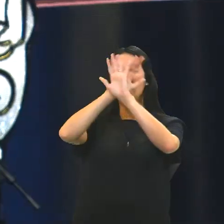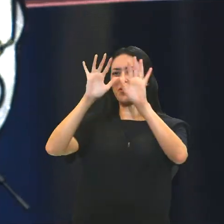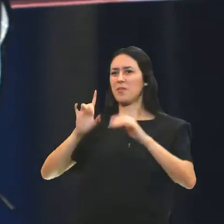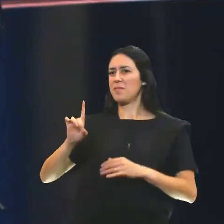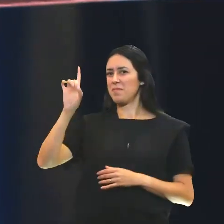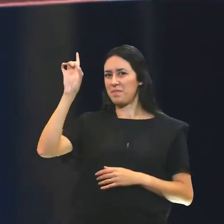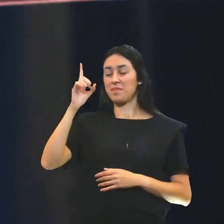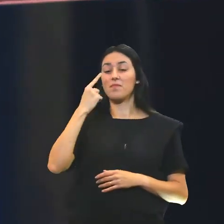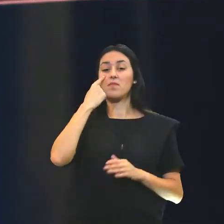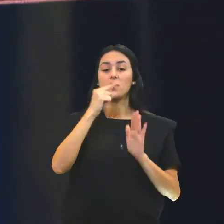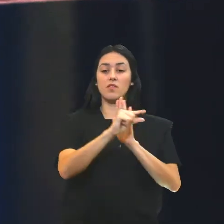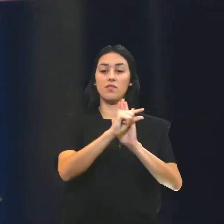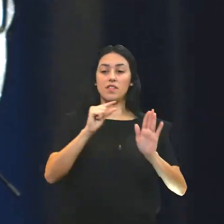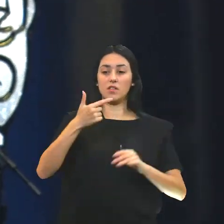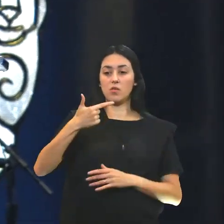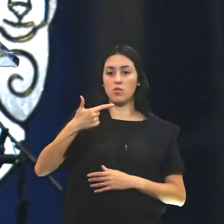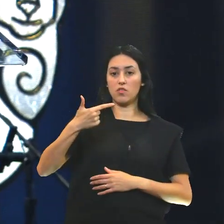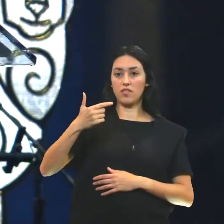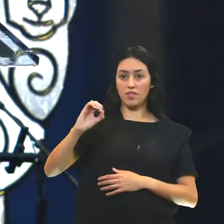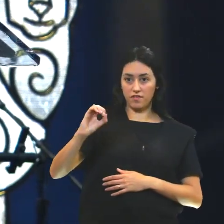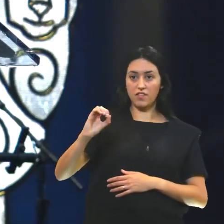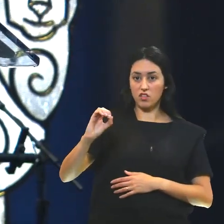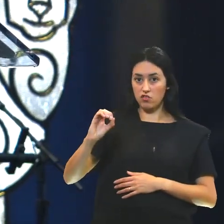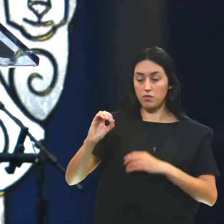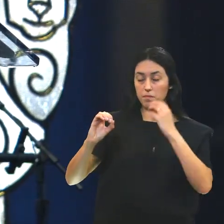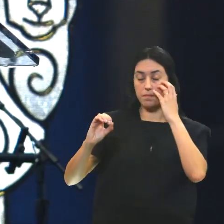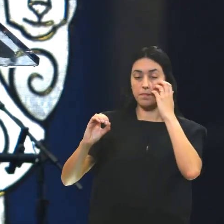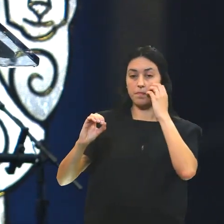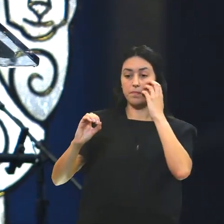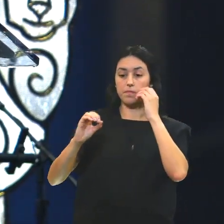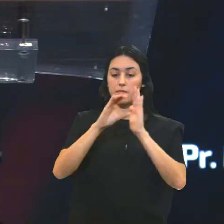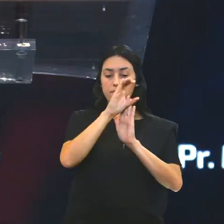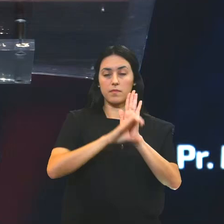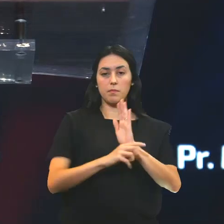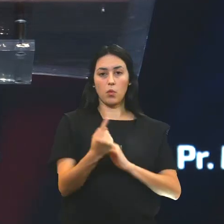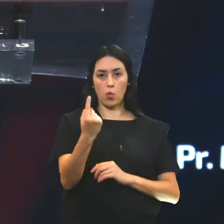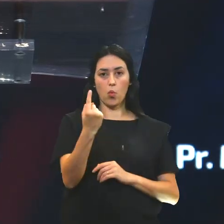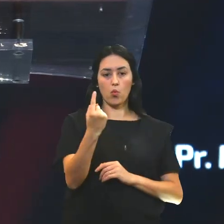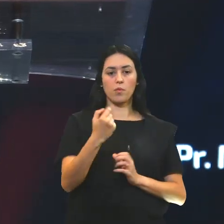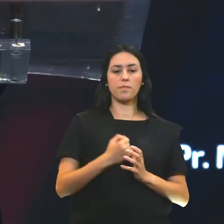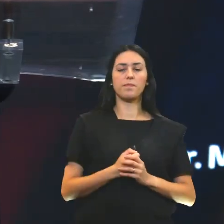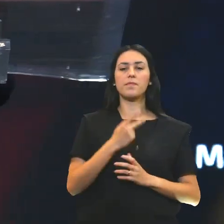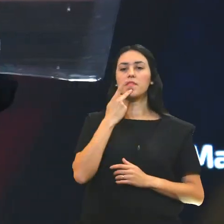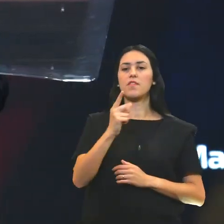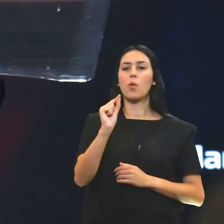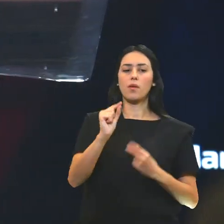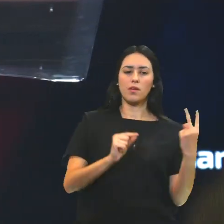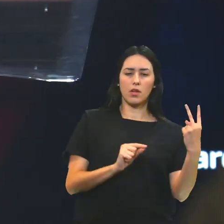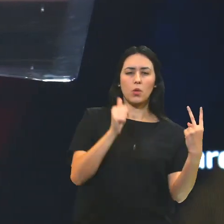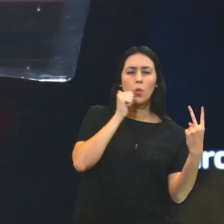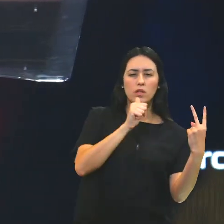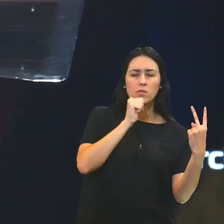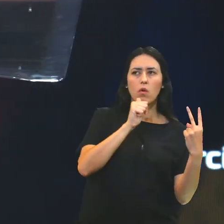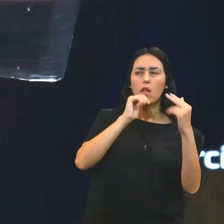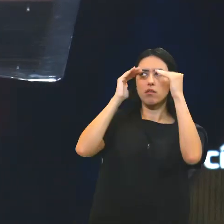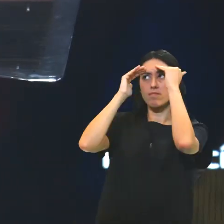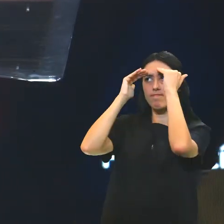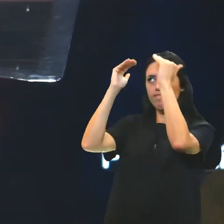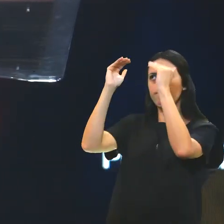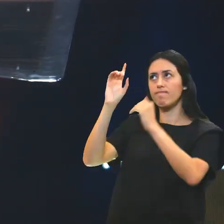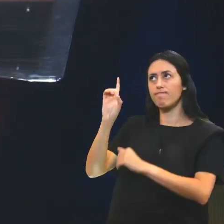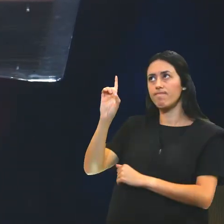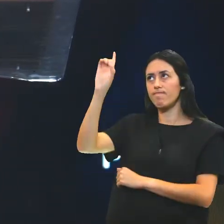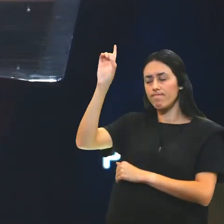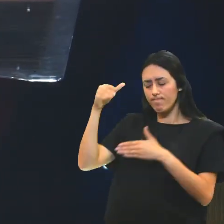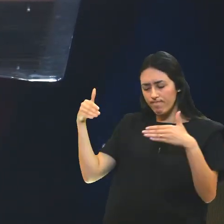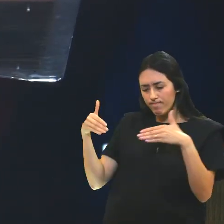coisa linda, o versículo 20, ainda desse capítulo 1, vai dizer, as parteiras temiam a Deus e por isso, Ele